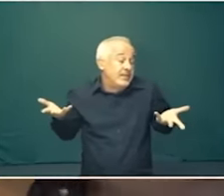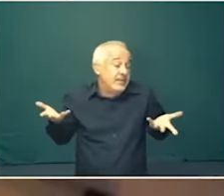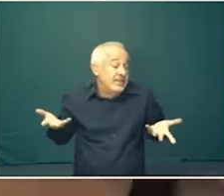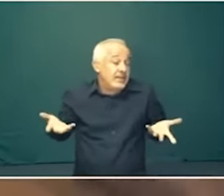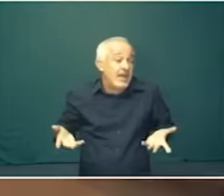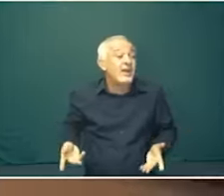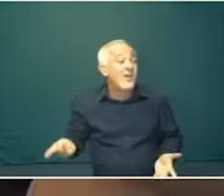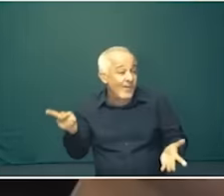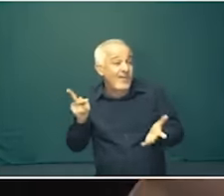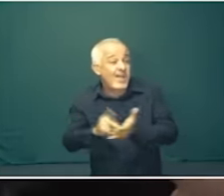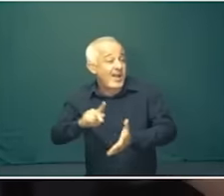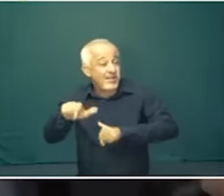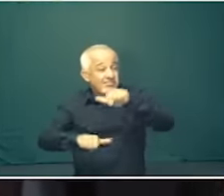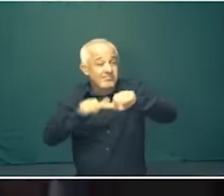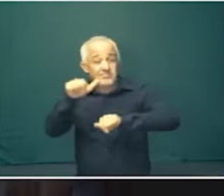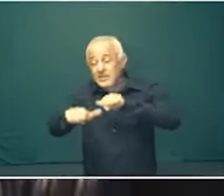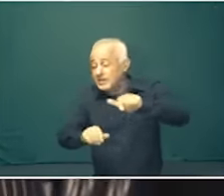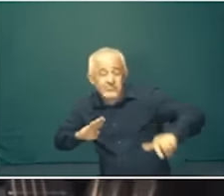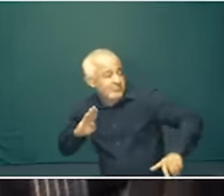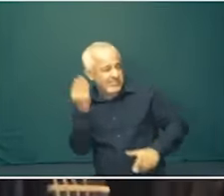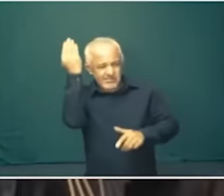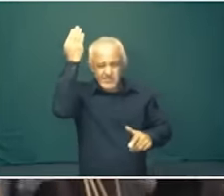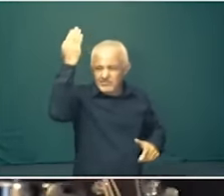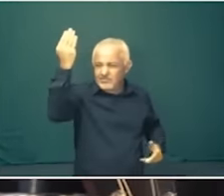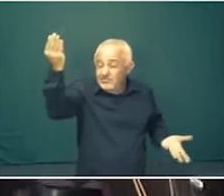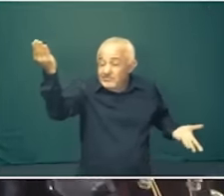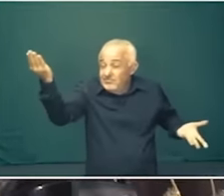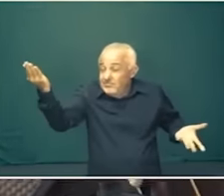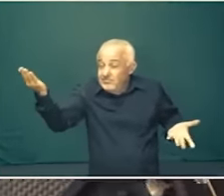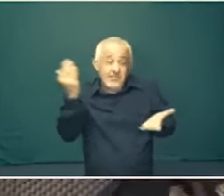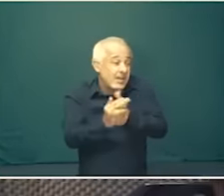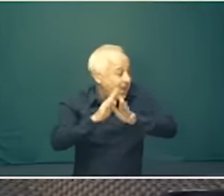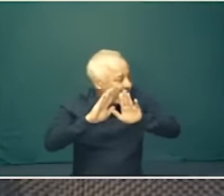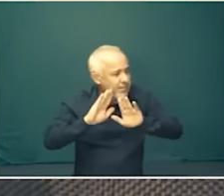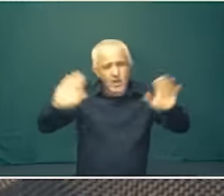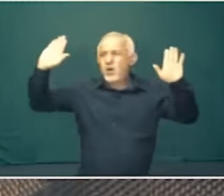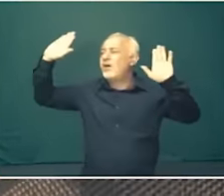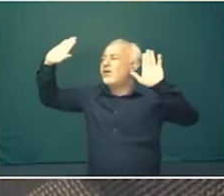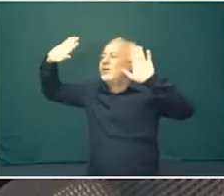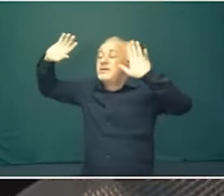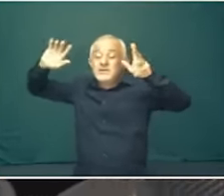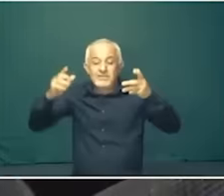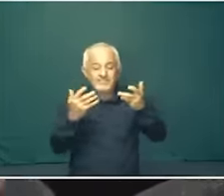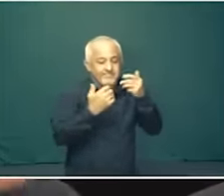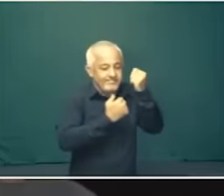era verdade virou falsidade. Perdeu sentido e aí